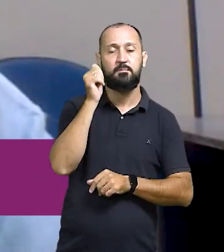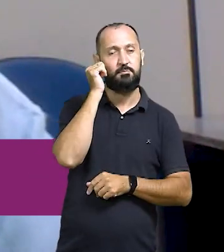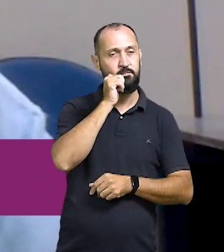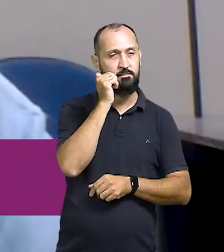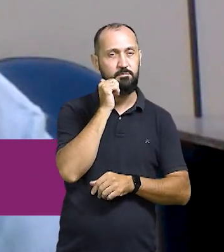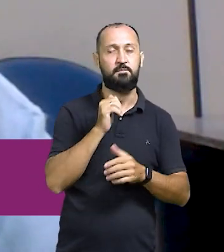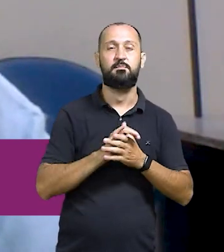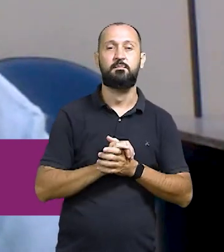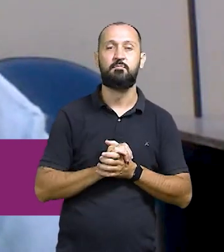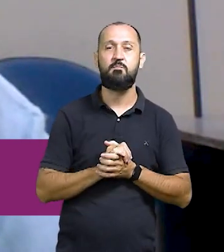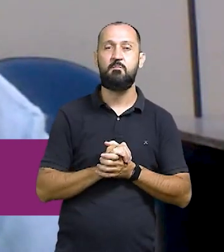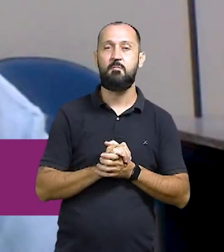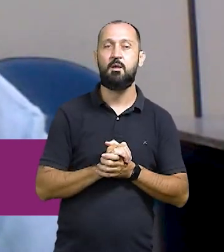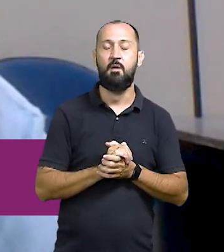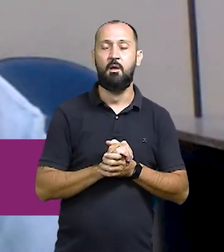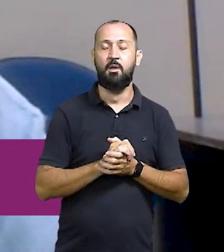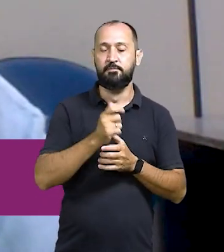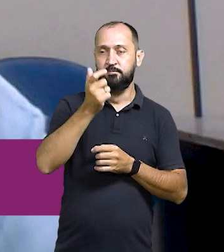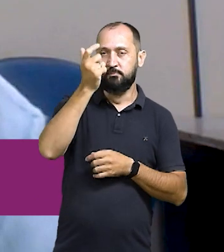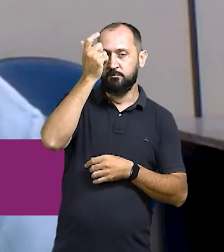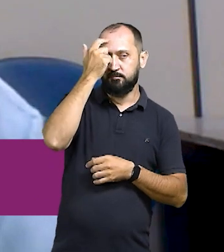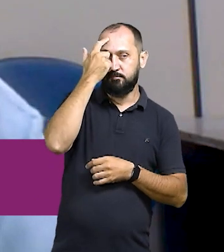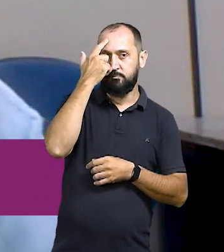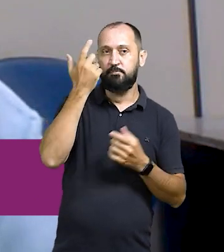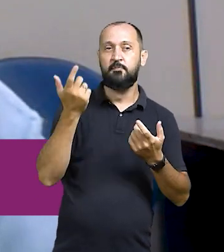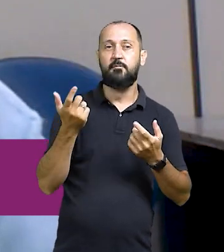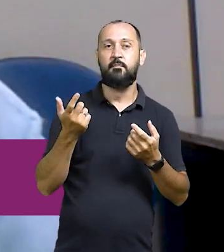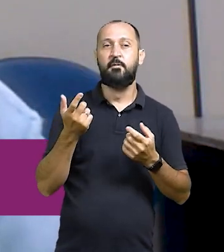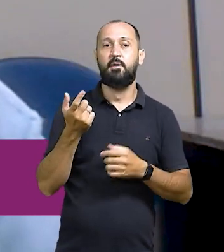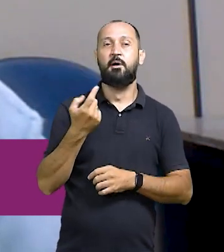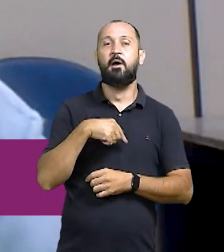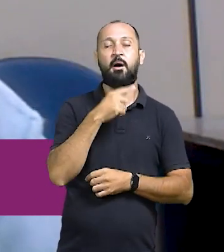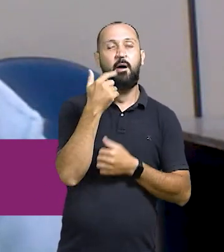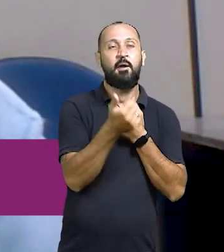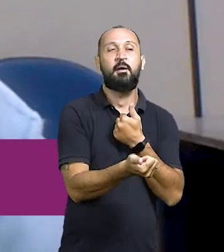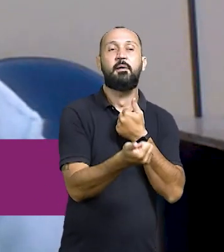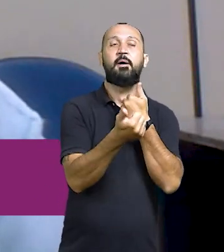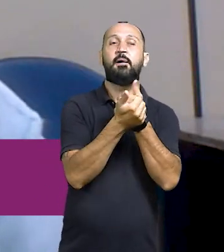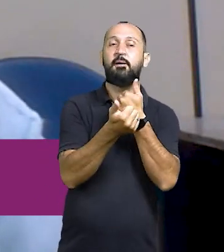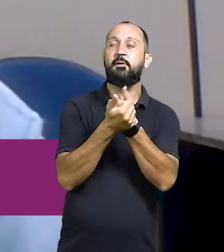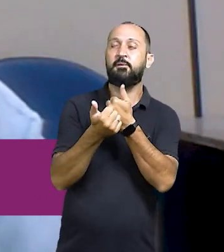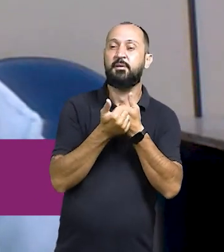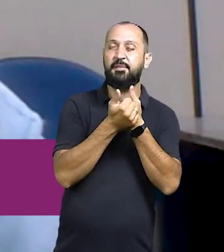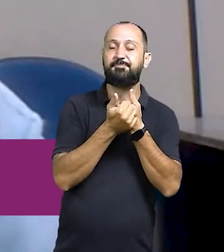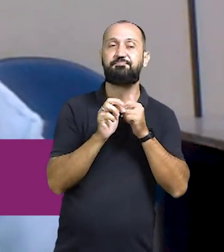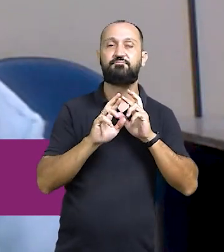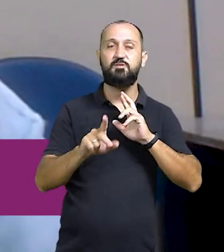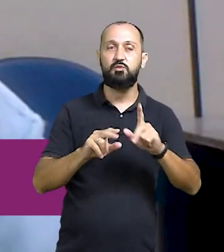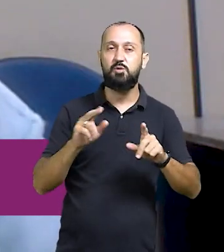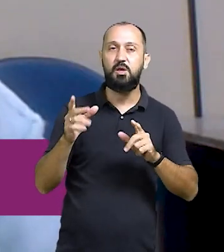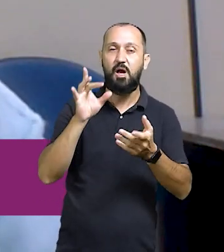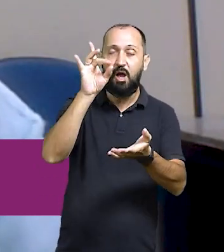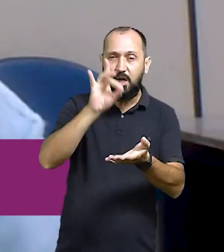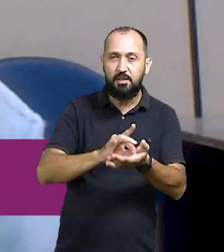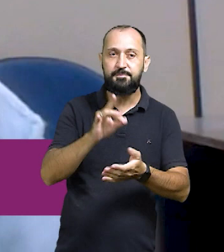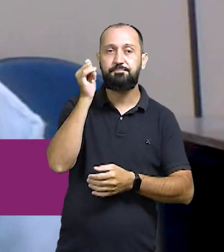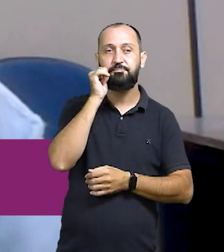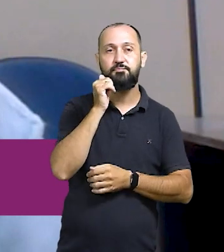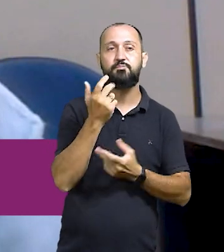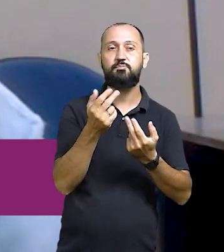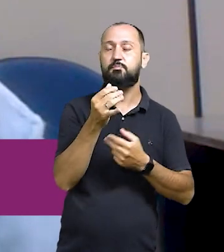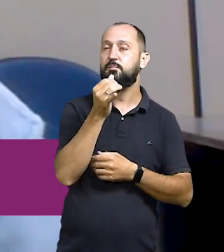por exemplo, oportunidades de igualdade. As nossas diferenças no Mato Grosso do Sul, nós temos diferenças raciais,